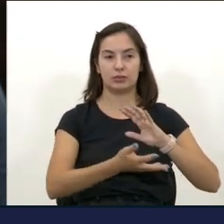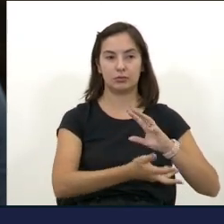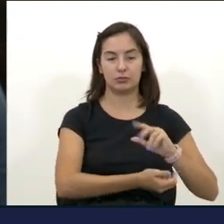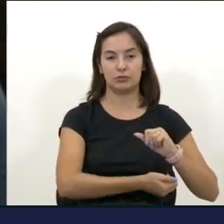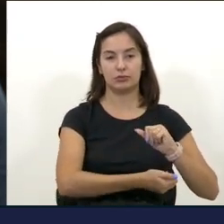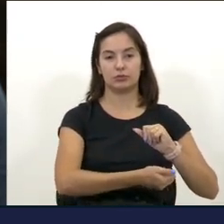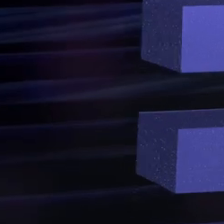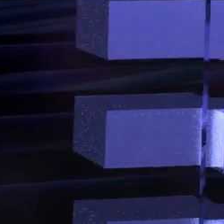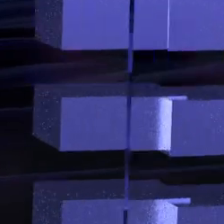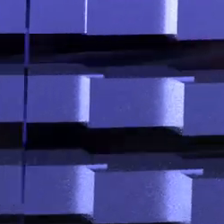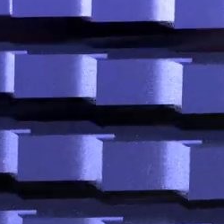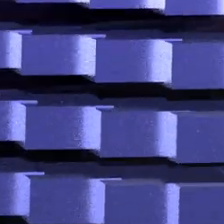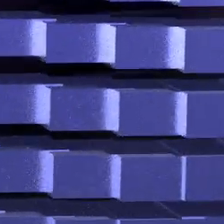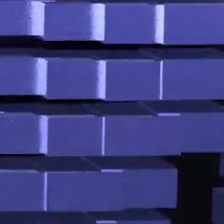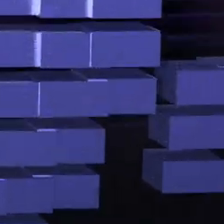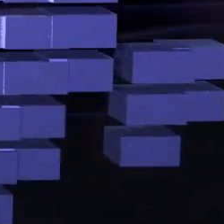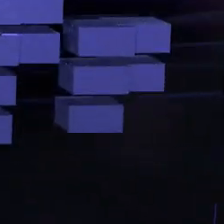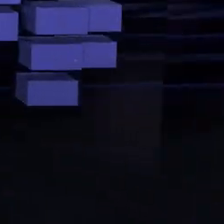questão